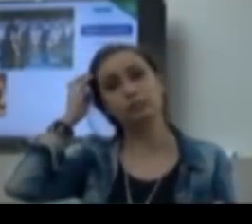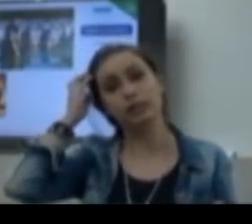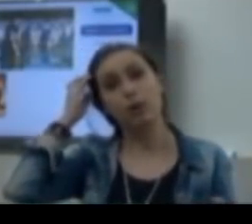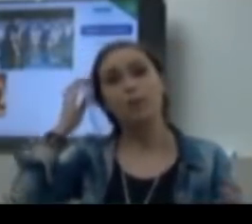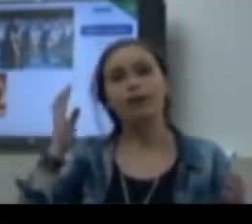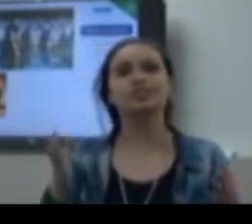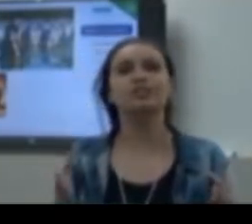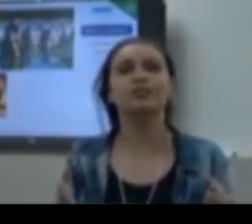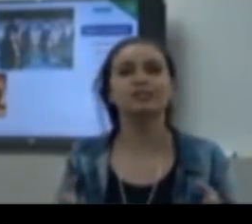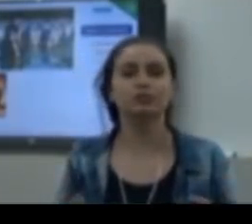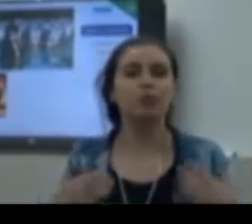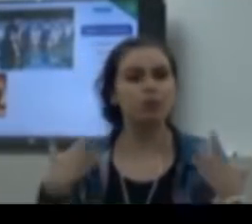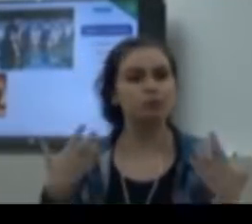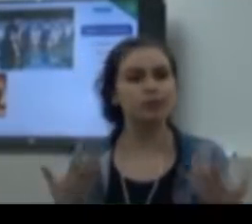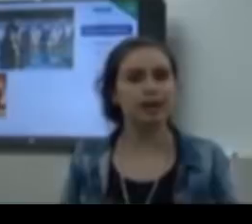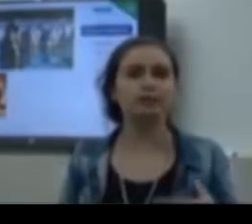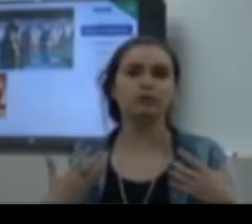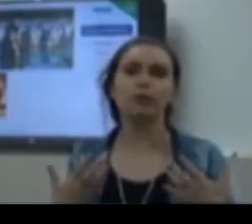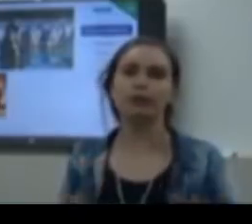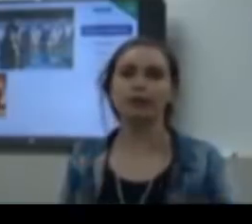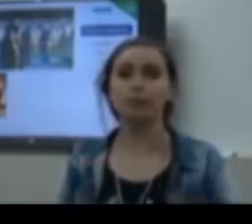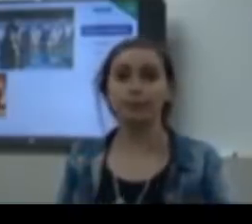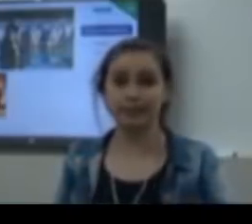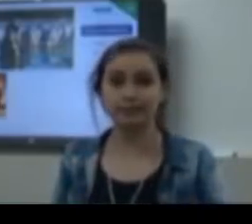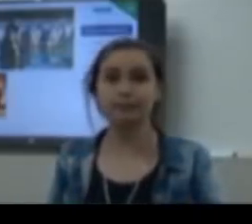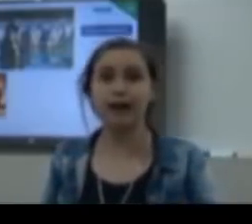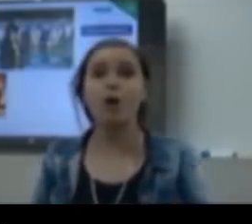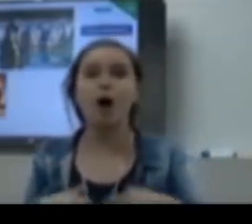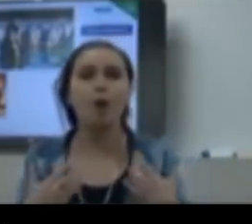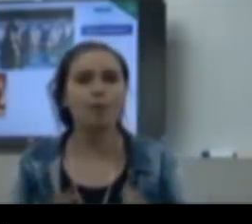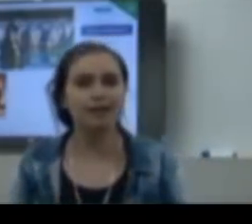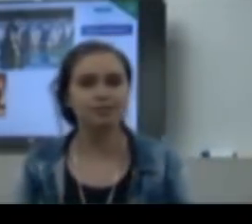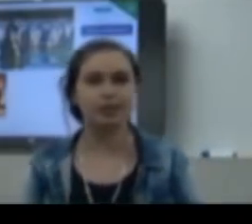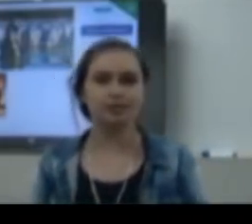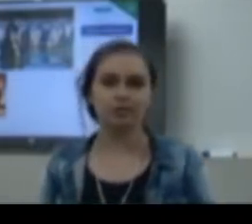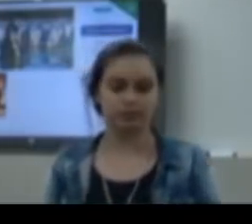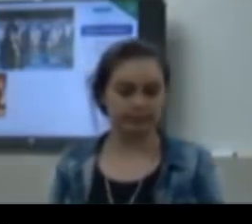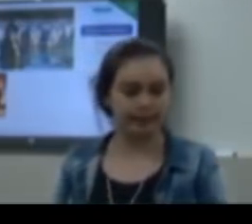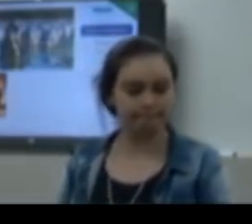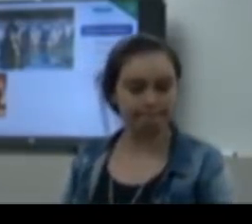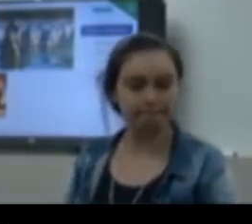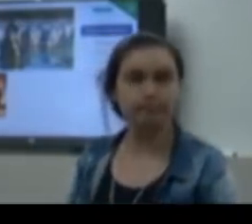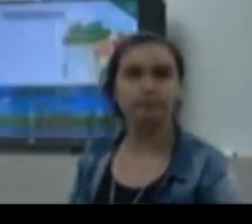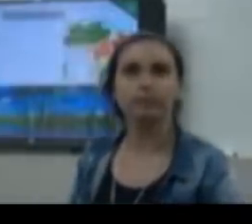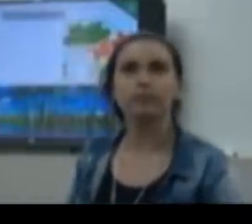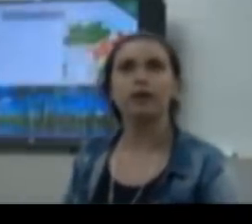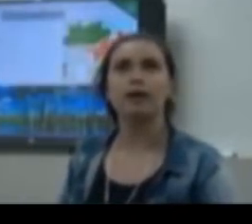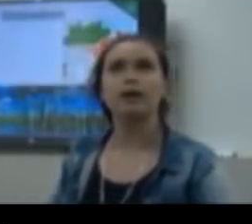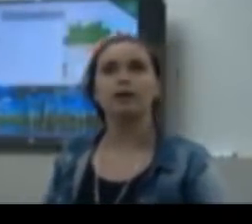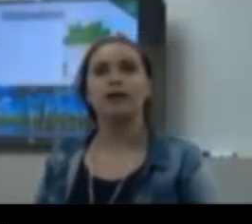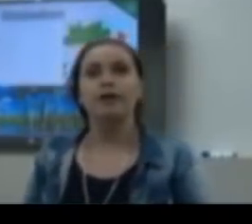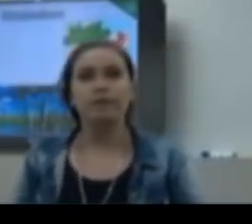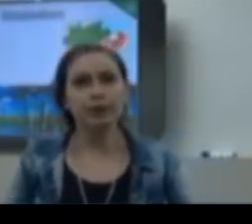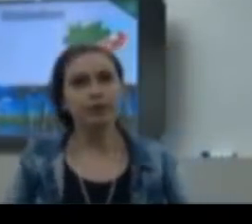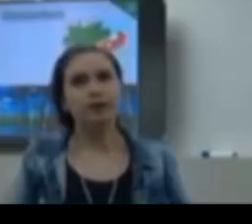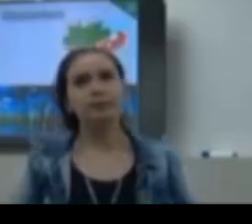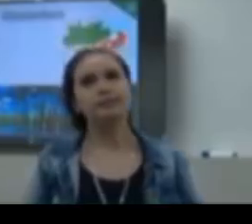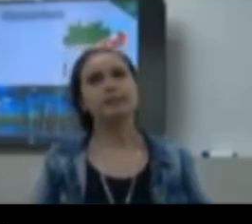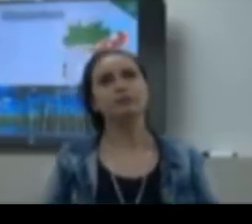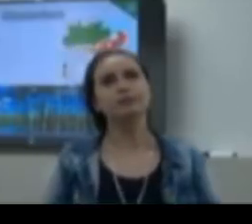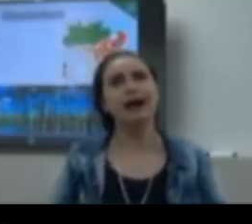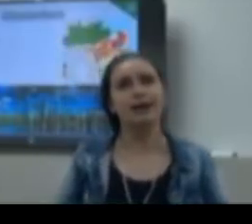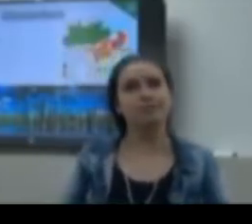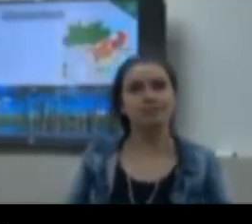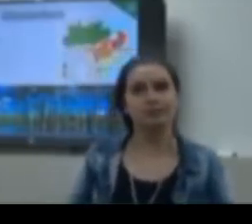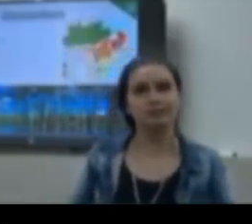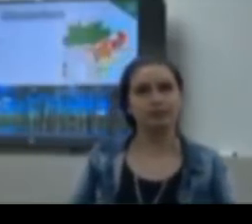parar de fazer turismo? Não, mas a gente tem que fazer tudo com consciência, com cuidado para preservar ao máximo a região, tá? Vamos agora